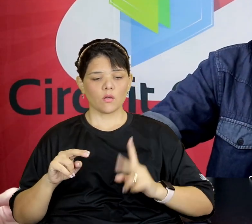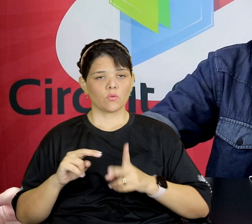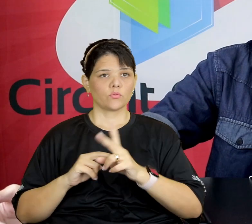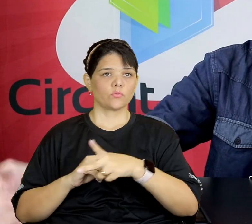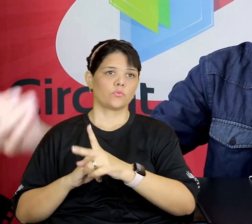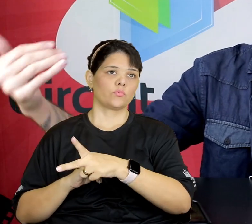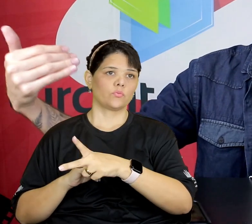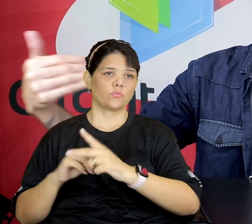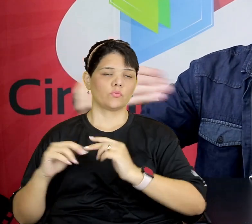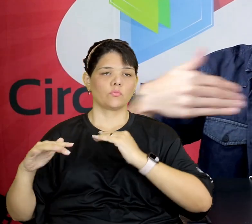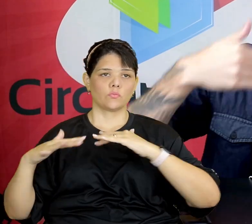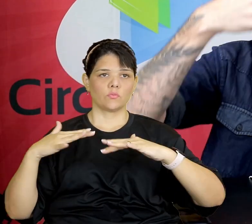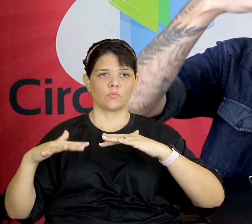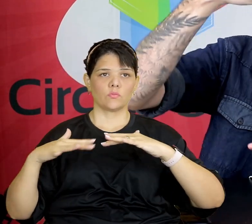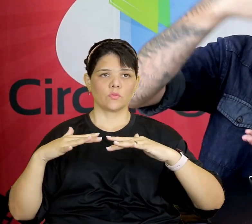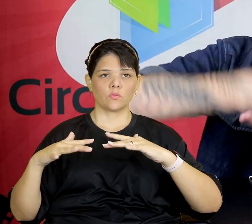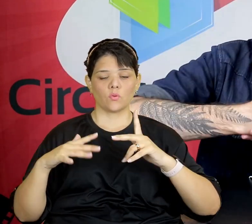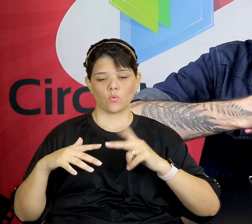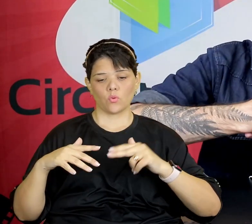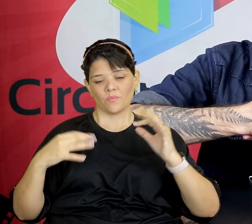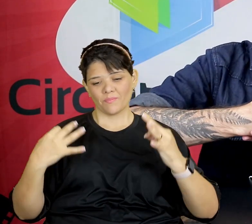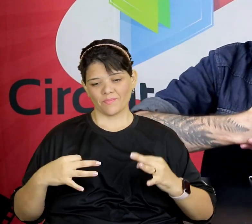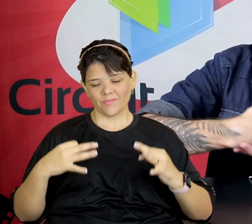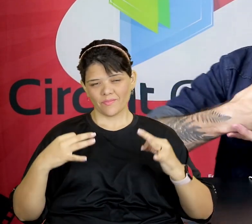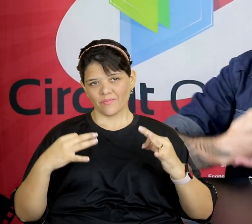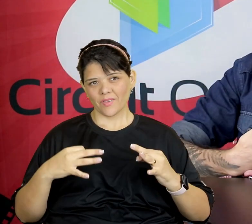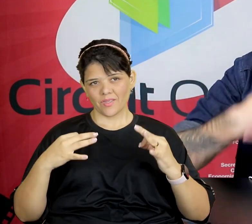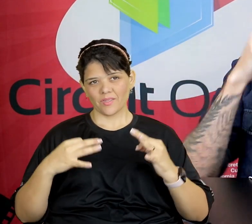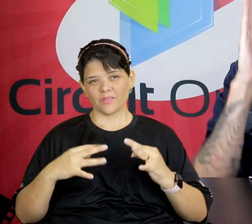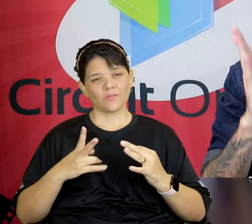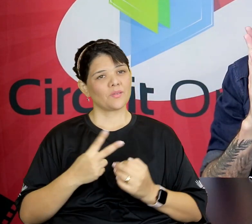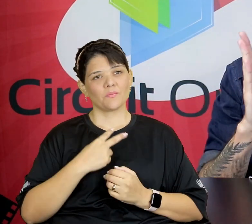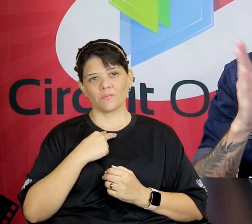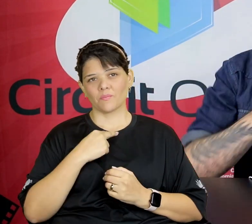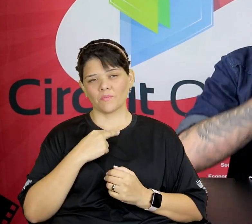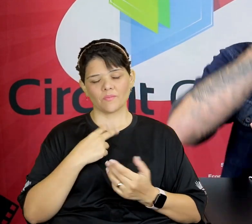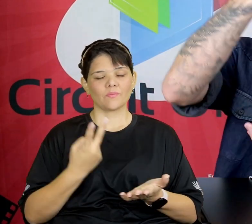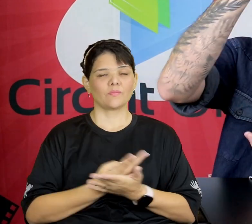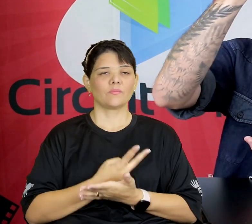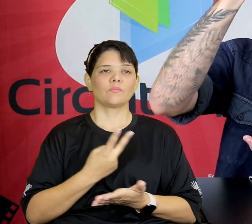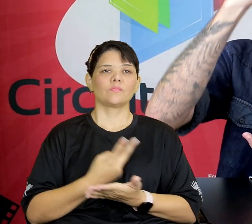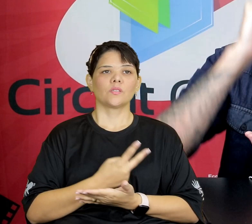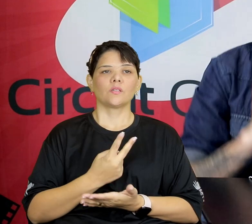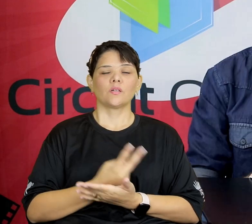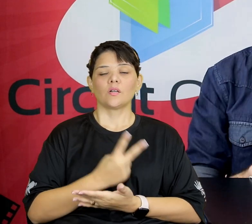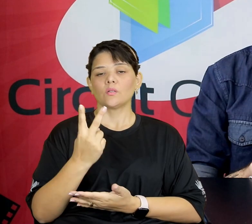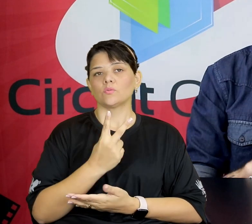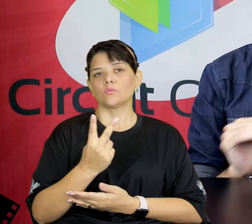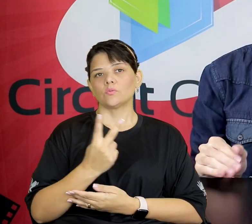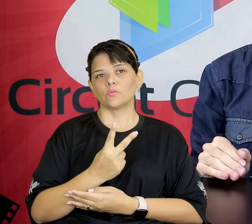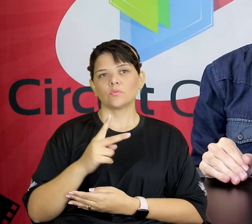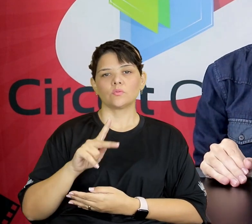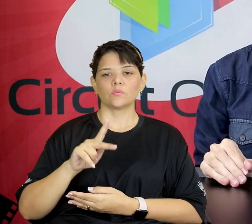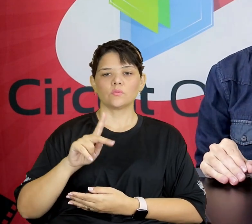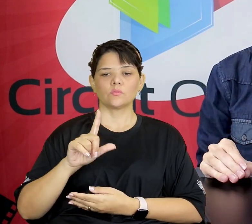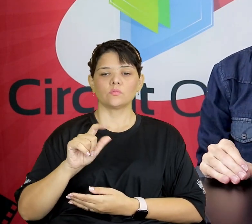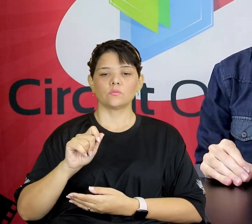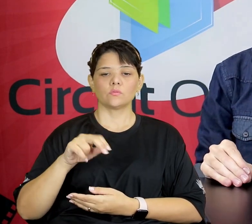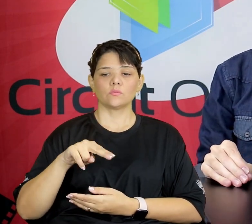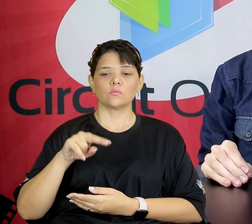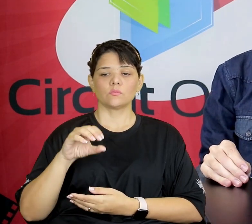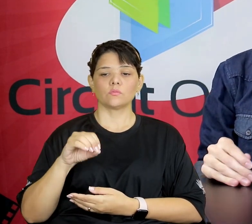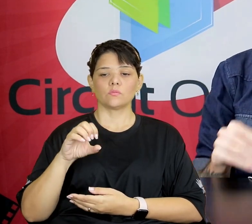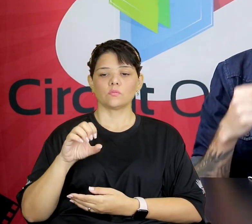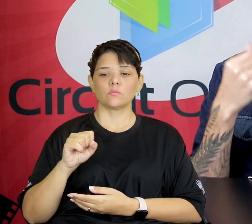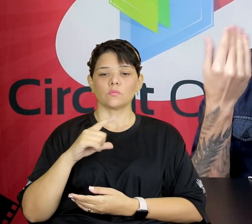esse movimento. Então, é um corte no lugar exato, nos 2 planos, e a gente tem essa conexão linda, beleza?